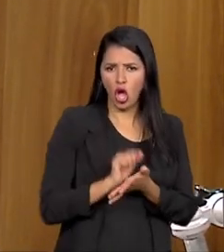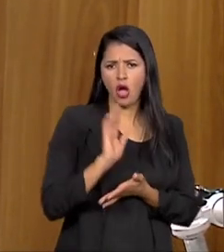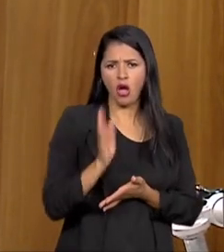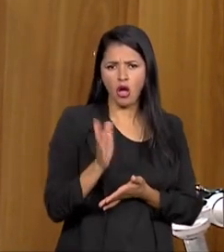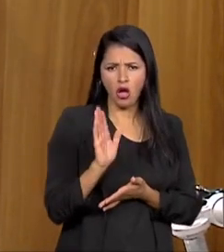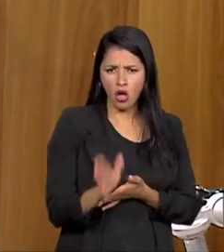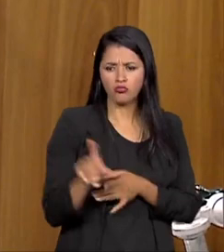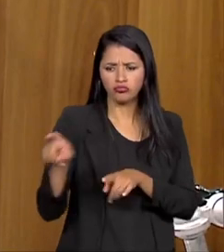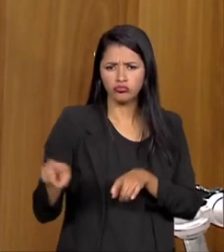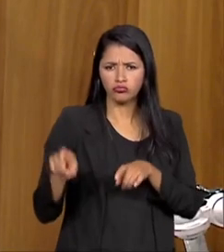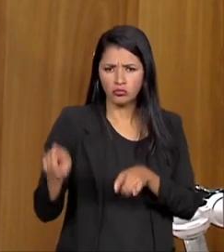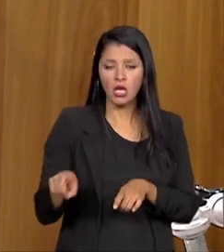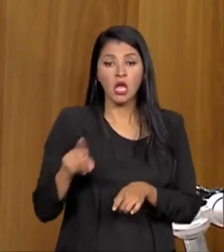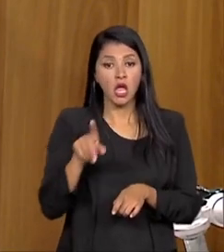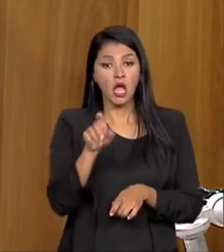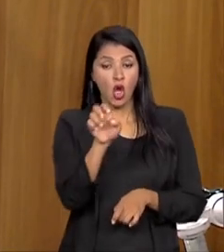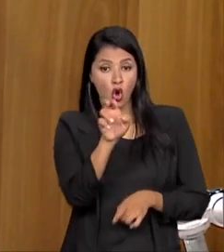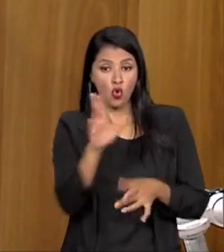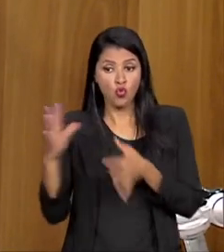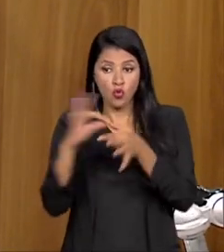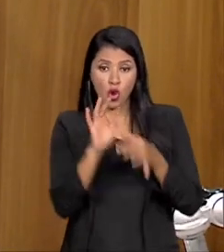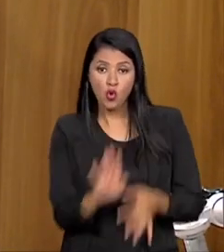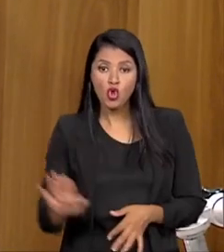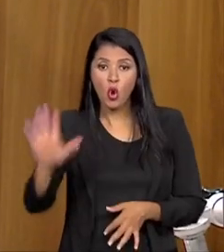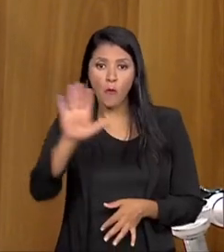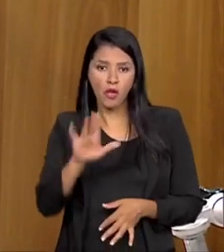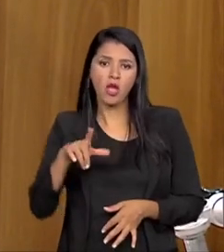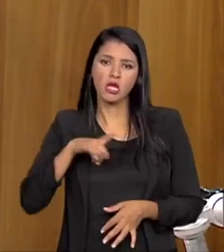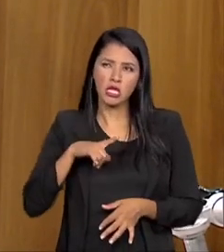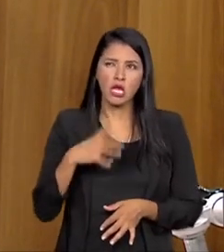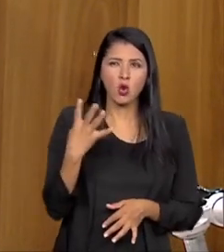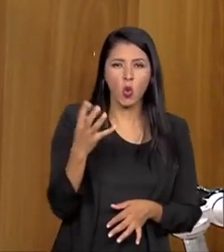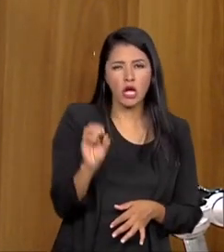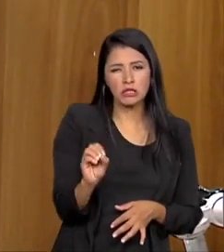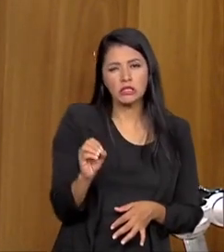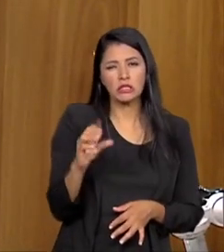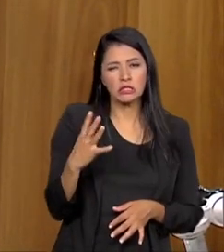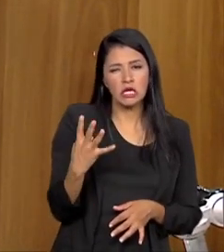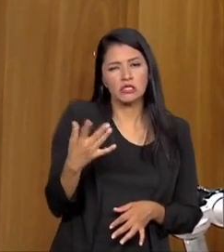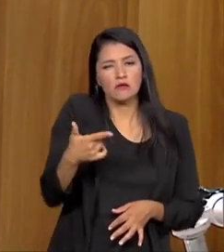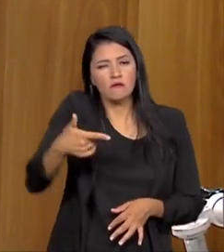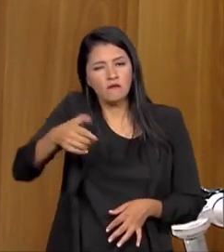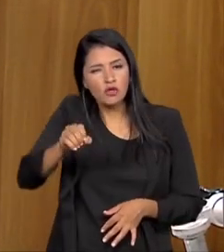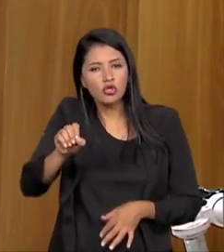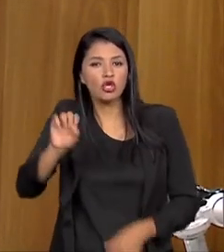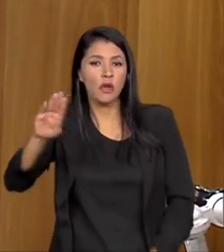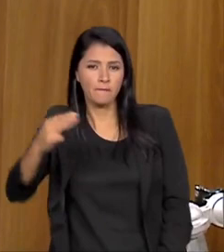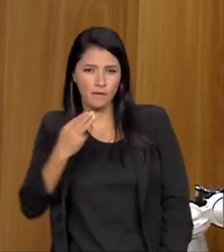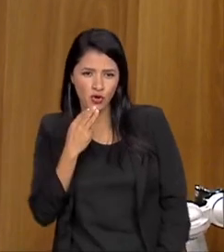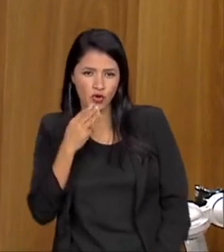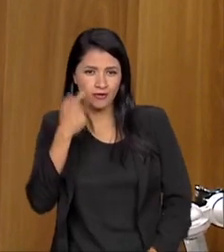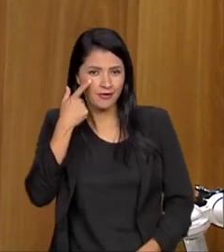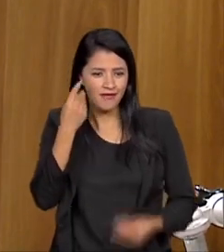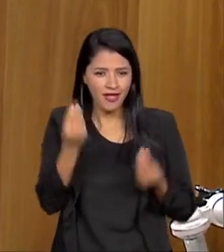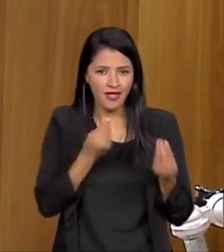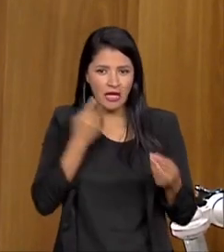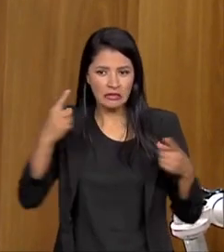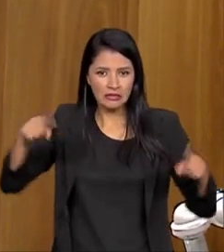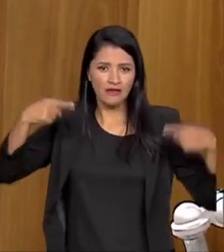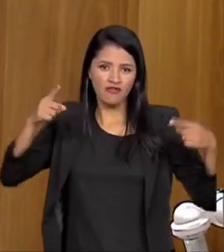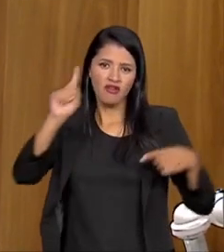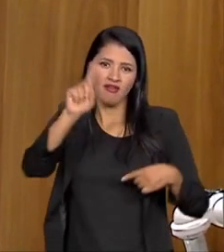e a União Europeia inteira tem 420 milhões para a gente ter uma ideia da dimensão do desafio que é